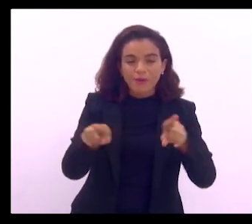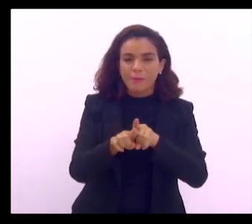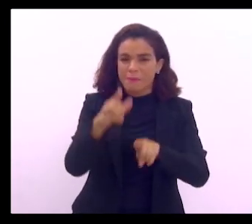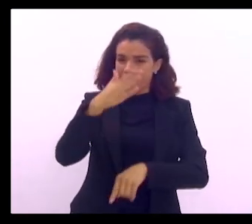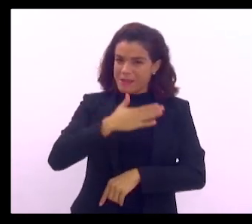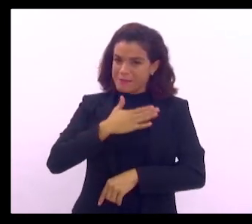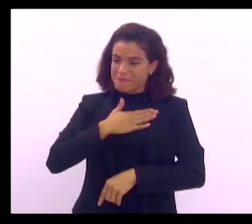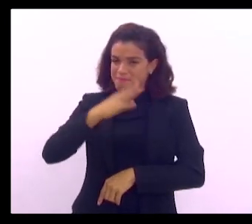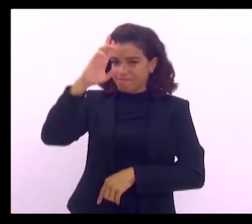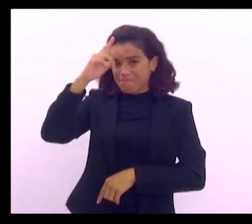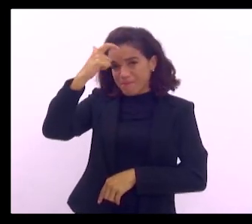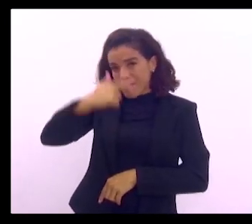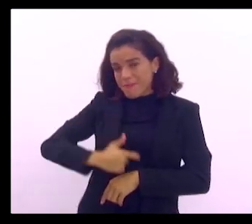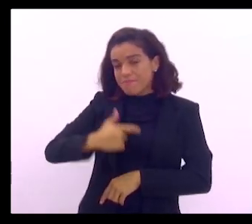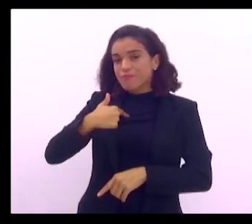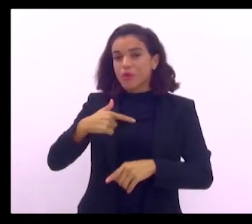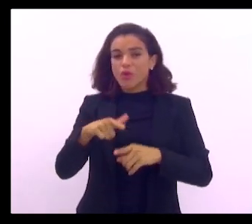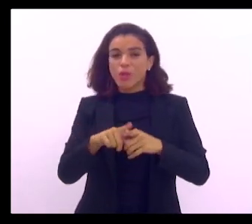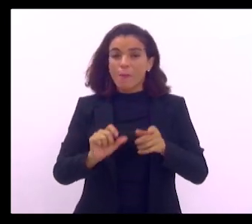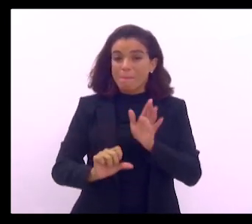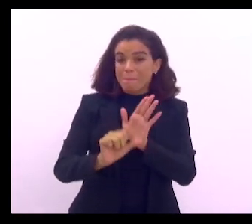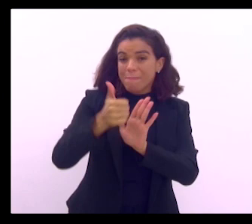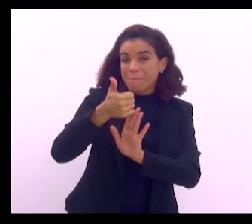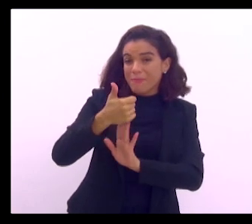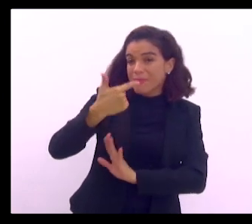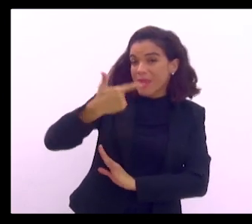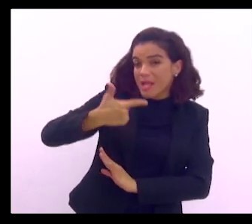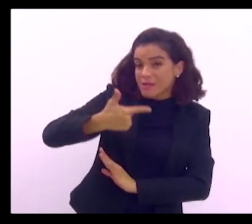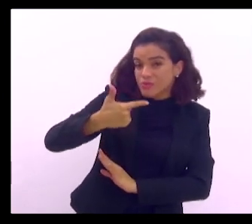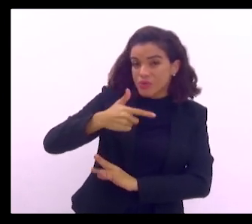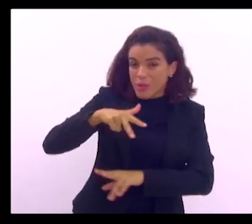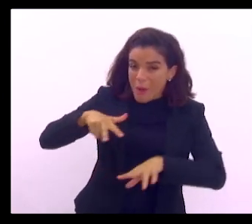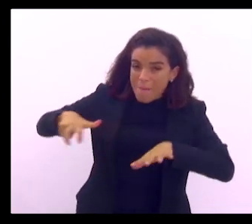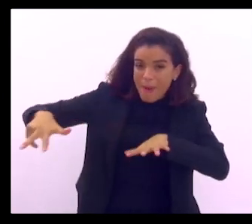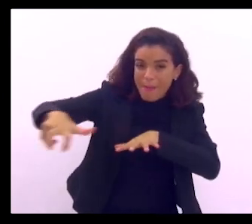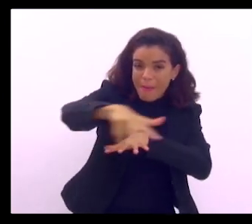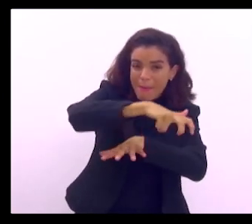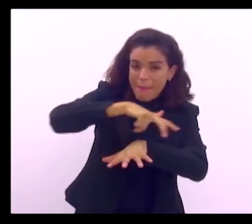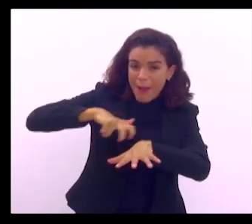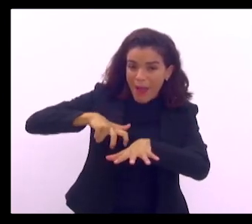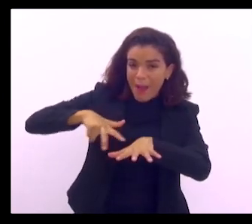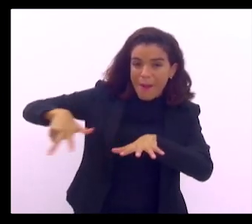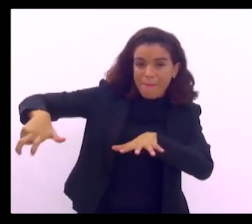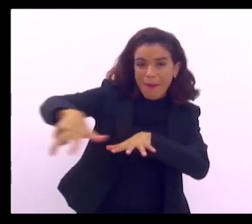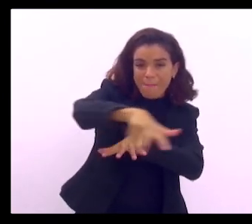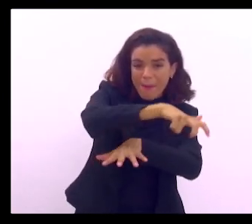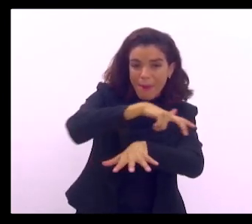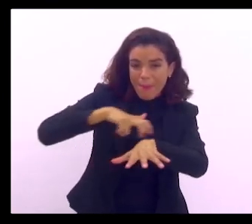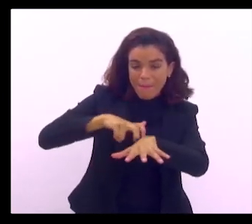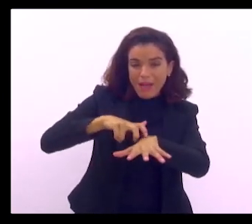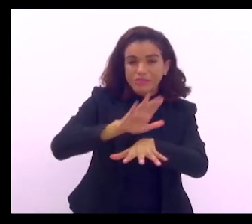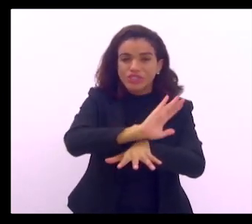também, porque quando eu dei minhas 2 últimas voltas nos 800 metros de despedida do atletismo